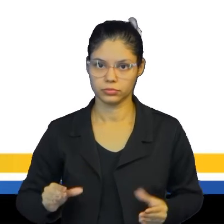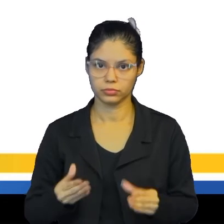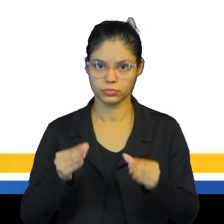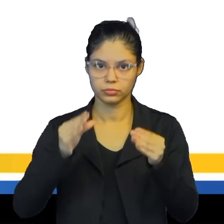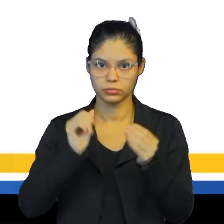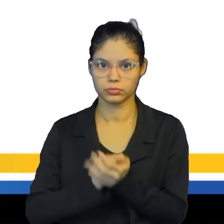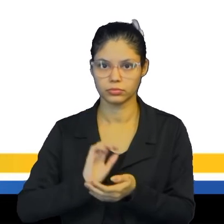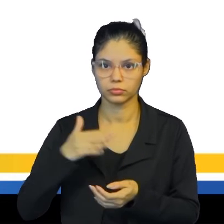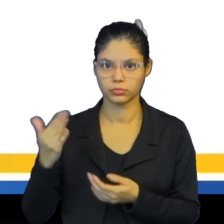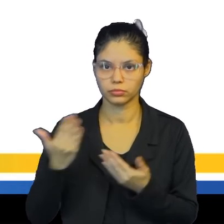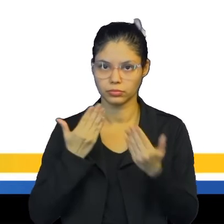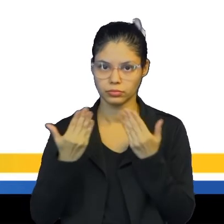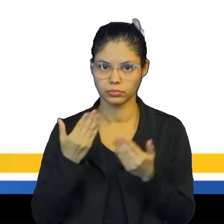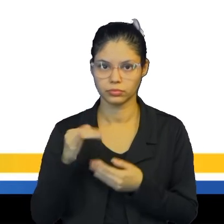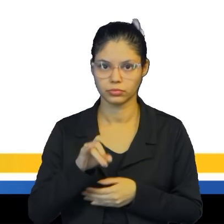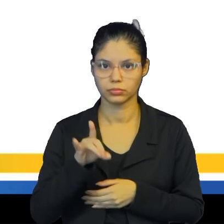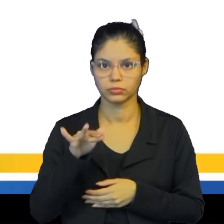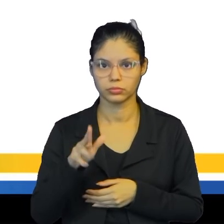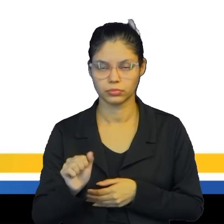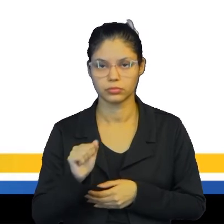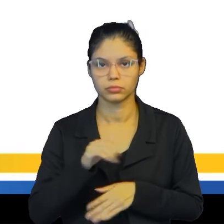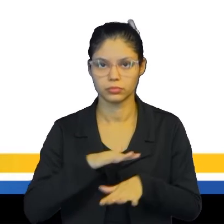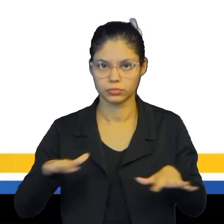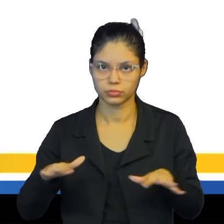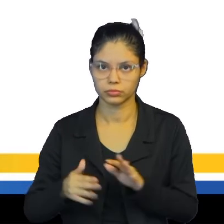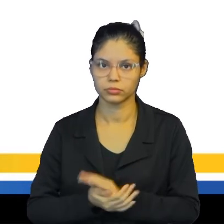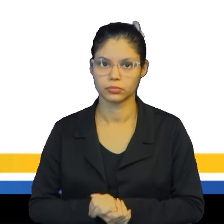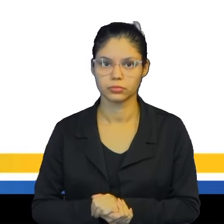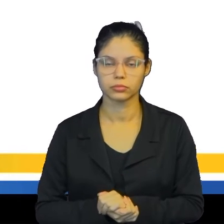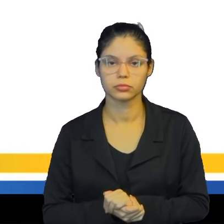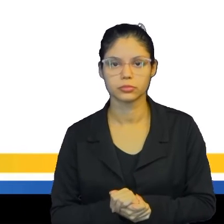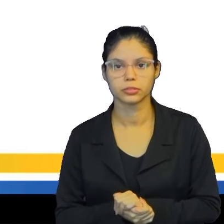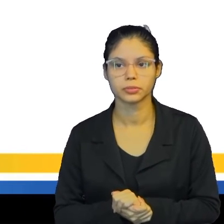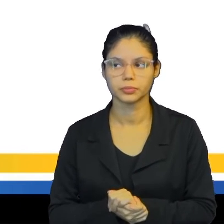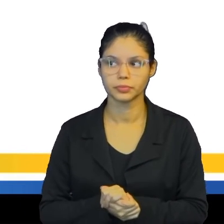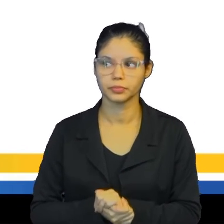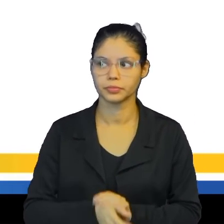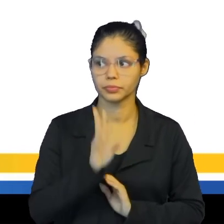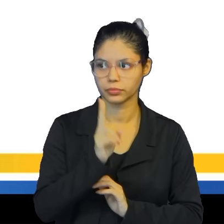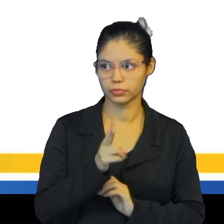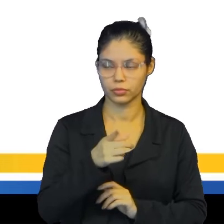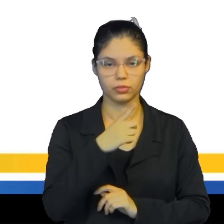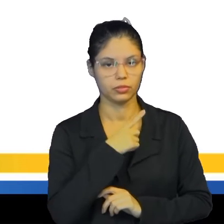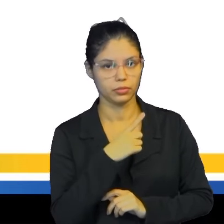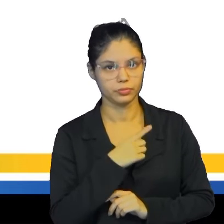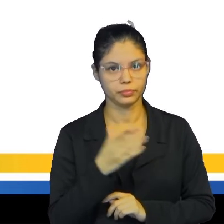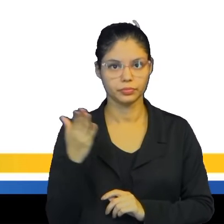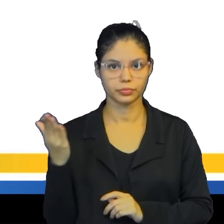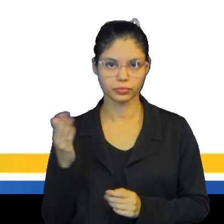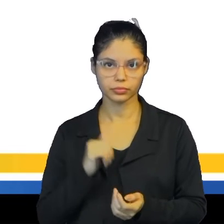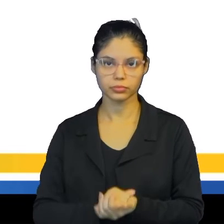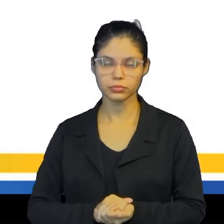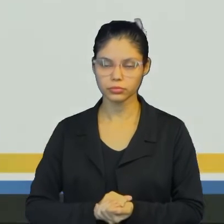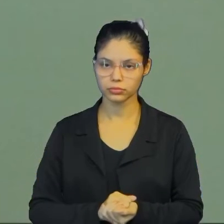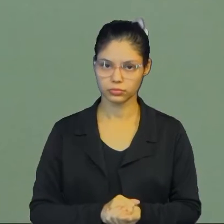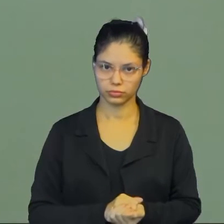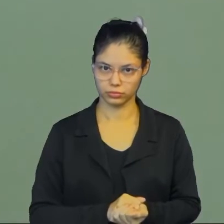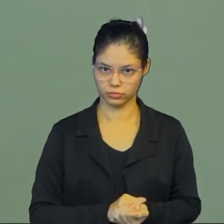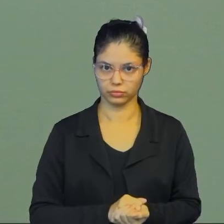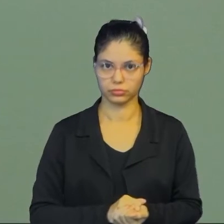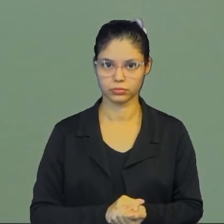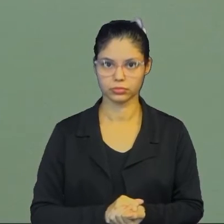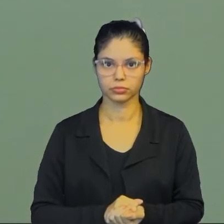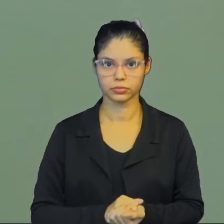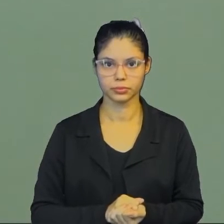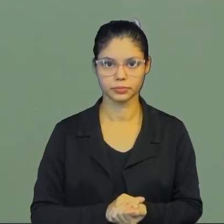caros quando comparados aos da modelagem plana, né? Então, nós sempre vamos ter aí vantagens e